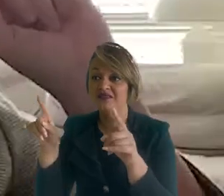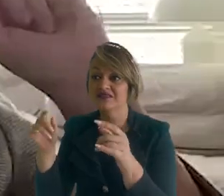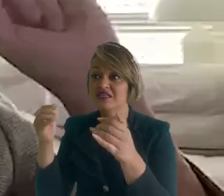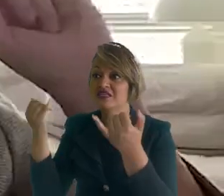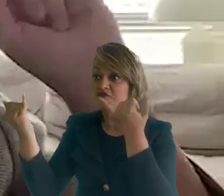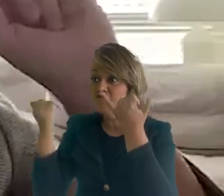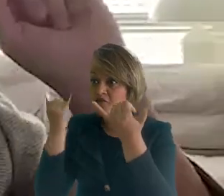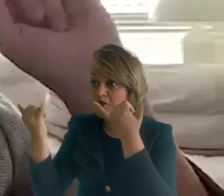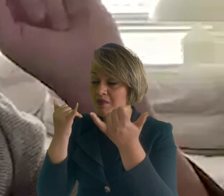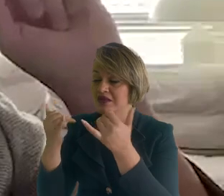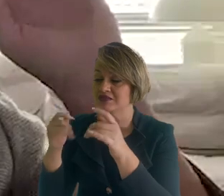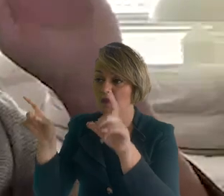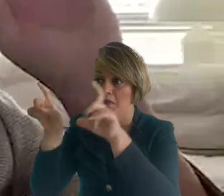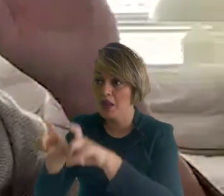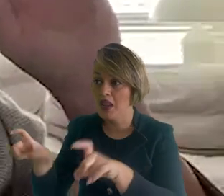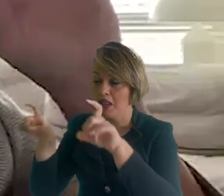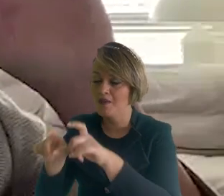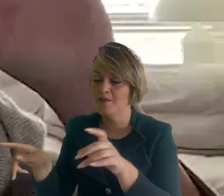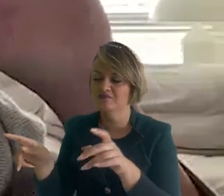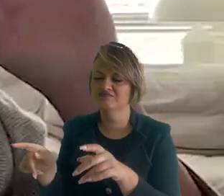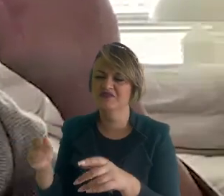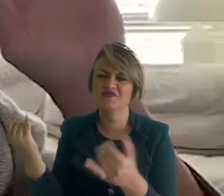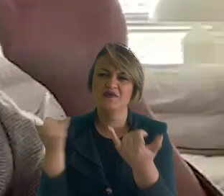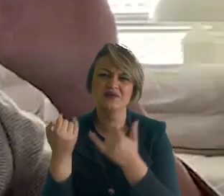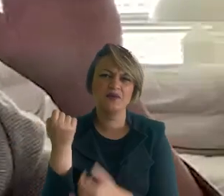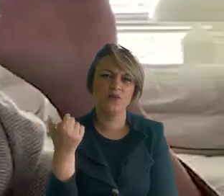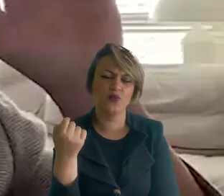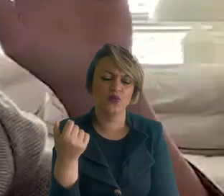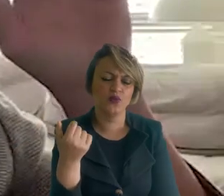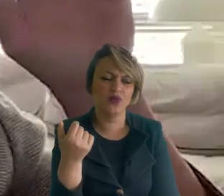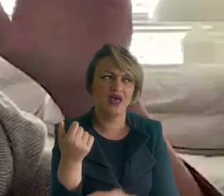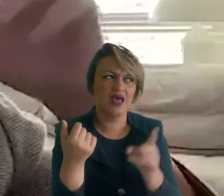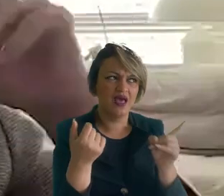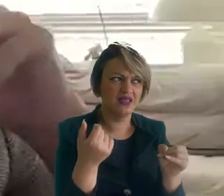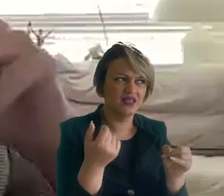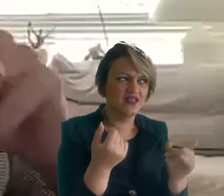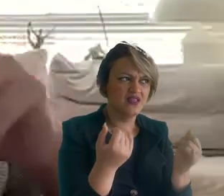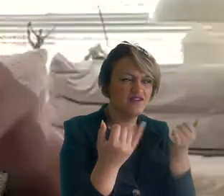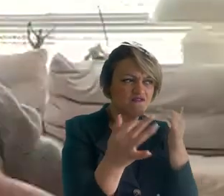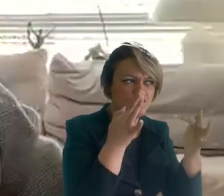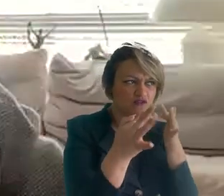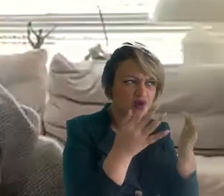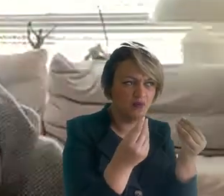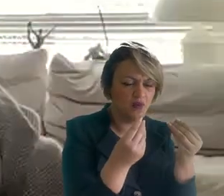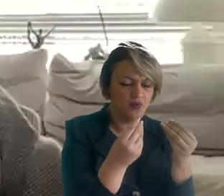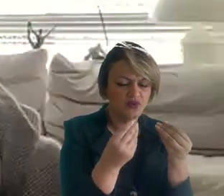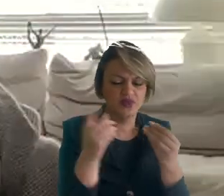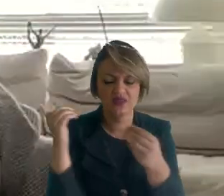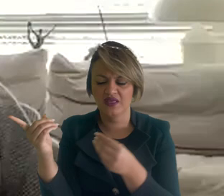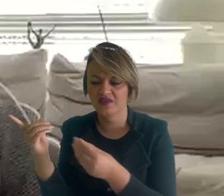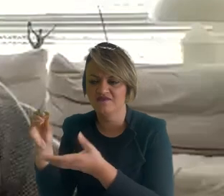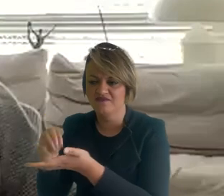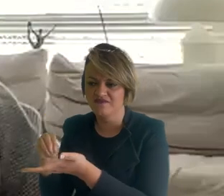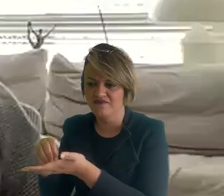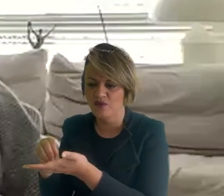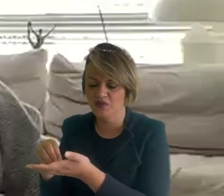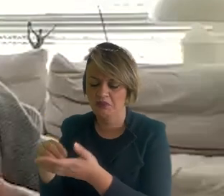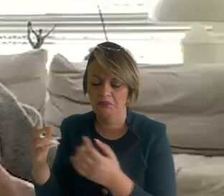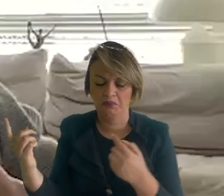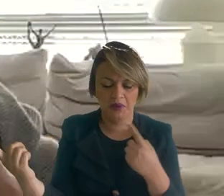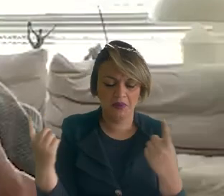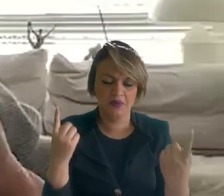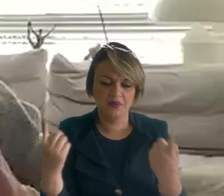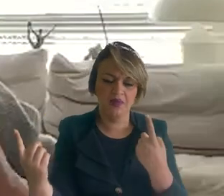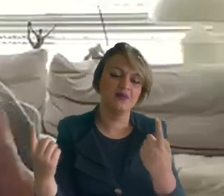informática e do celular essa bulimia e essa anorexia de palavras eu acho que eu gostaria de falar disso